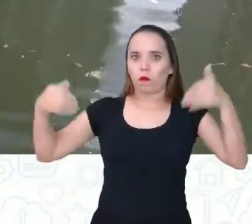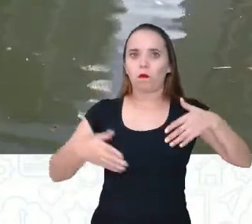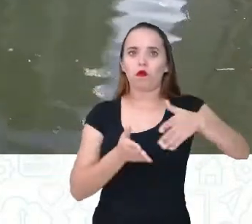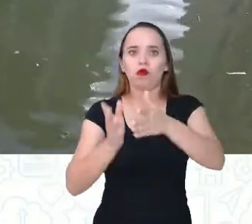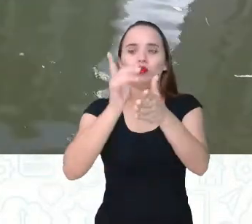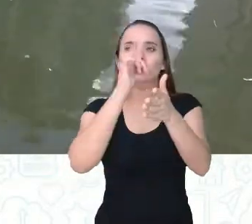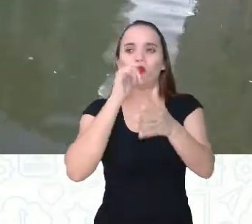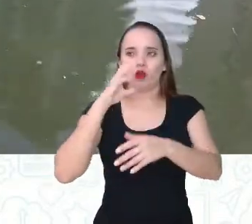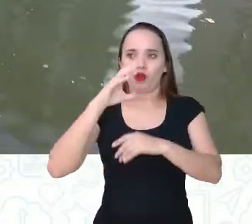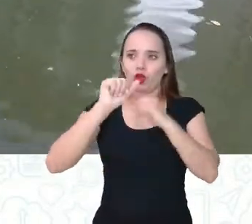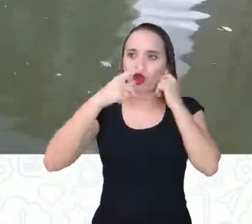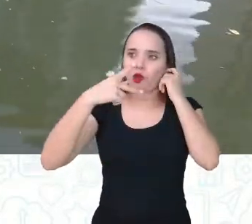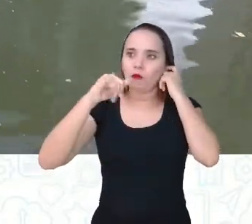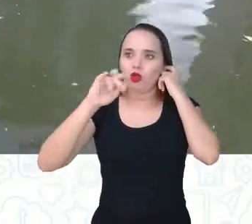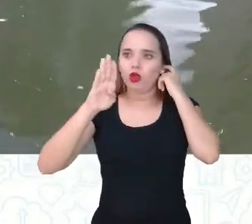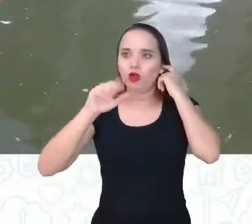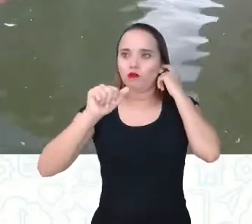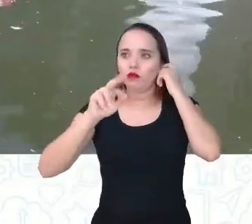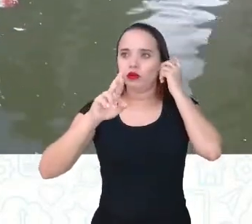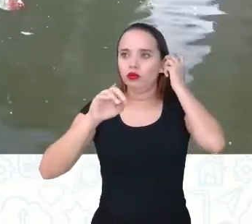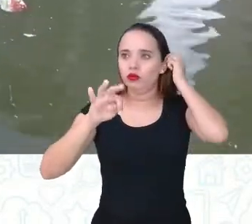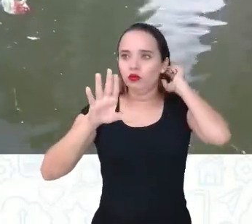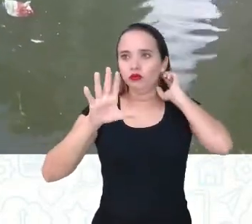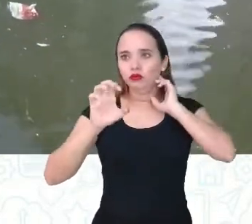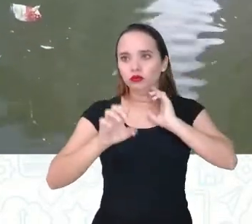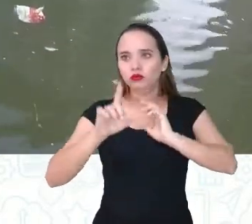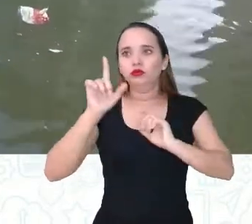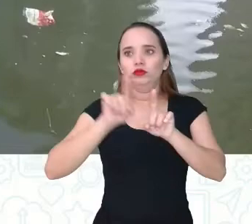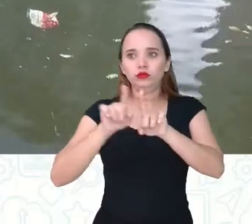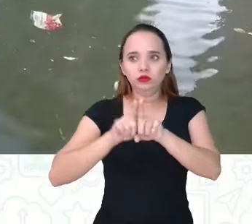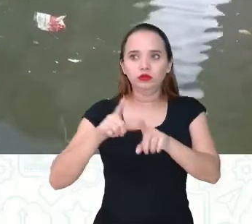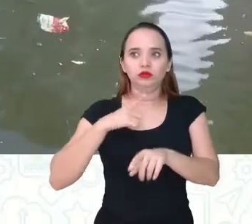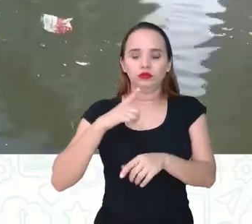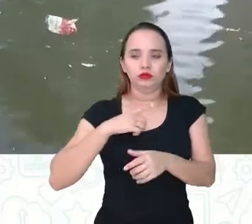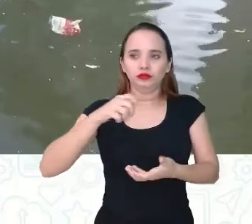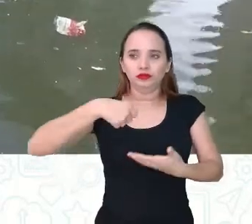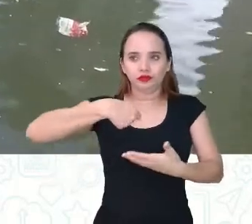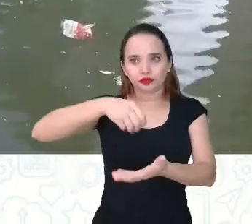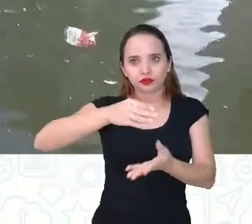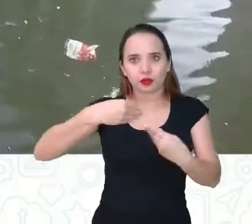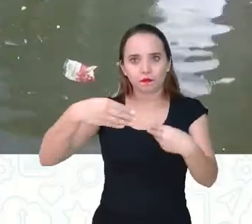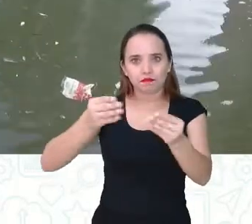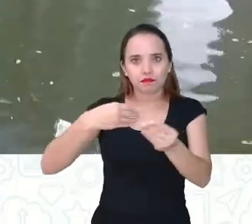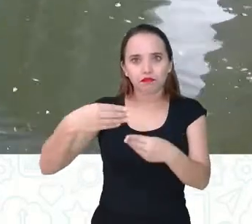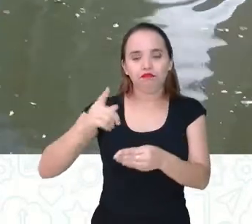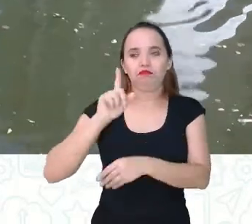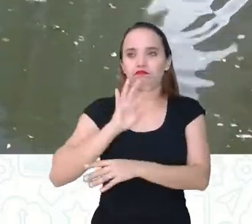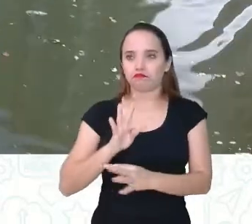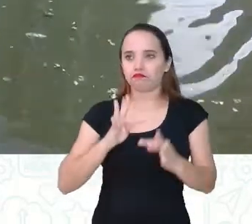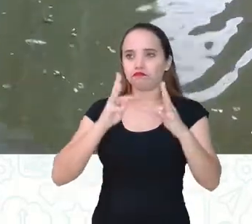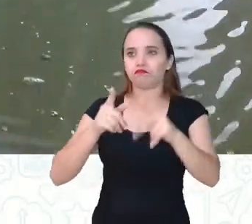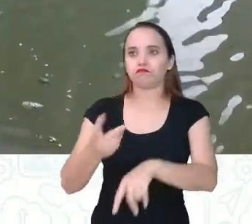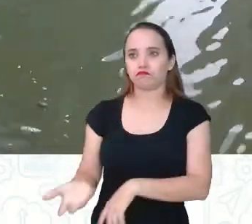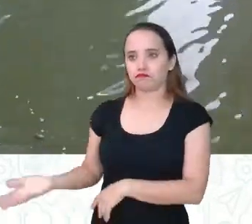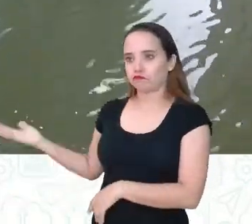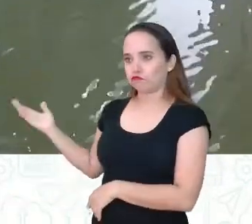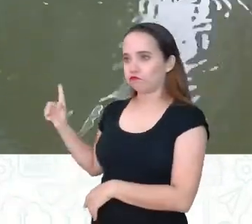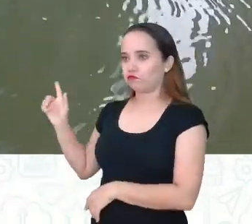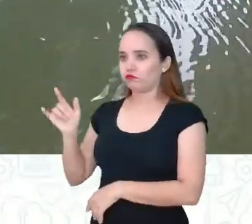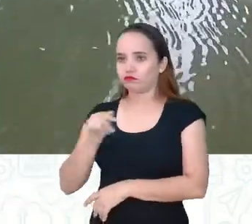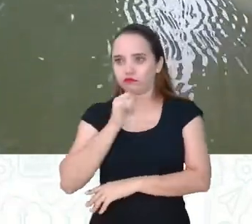poluído, vejam aí, plástico, certo, gente? Isso tudo é uma tristeza, né? Um rio